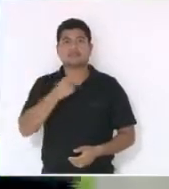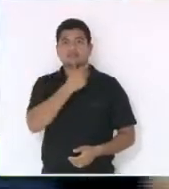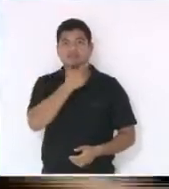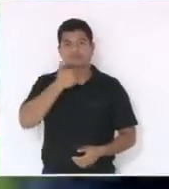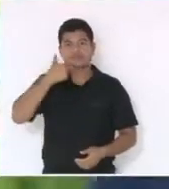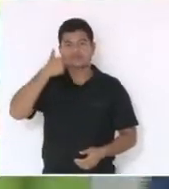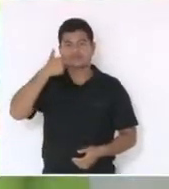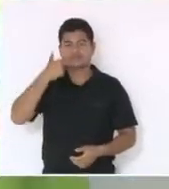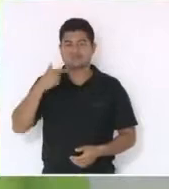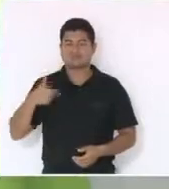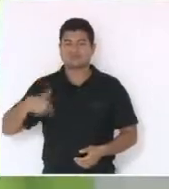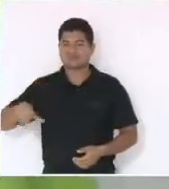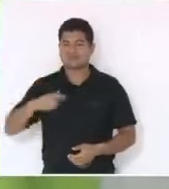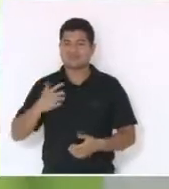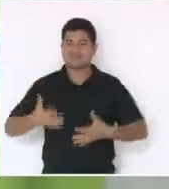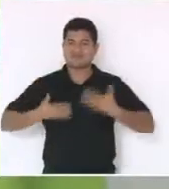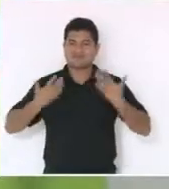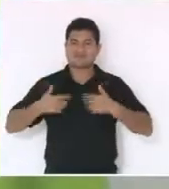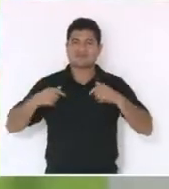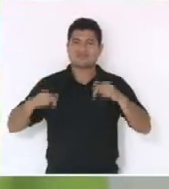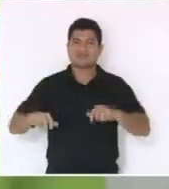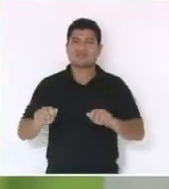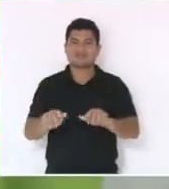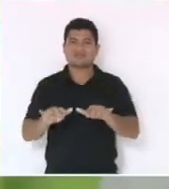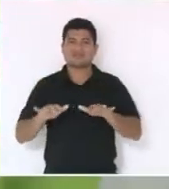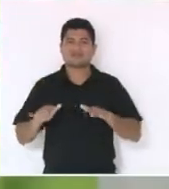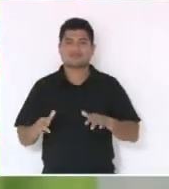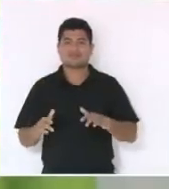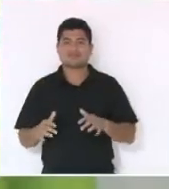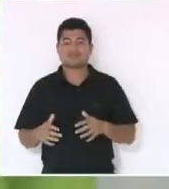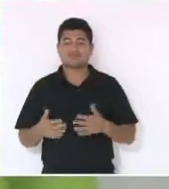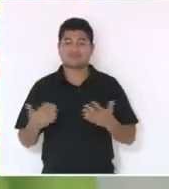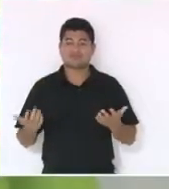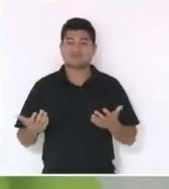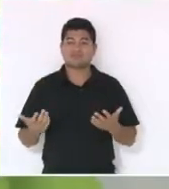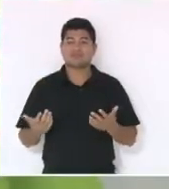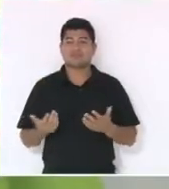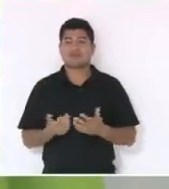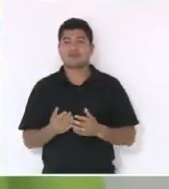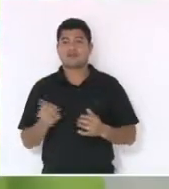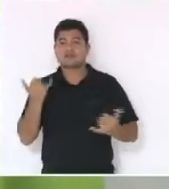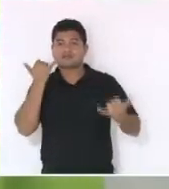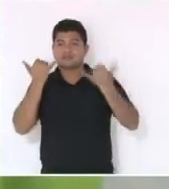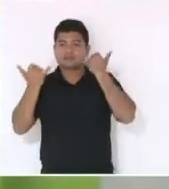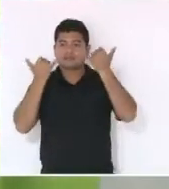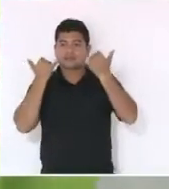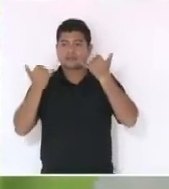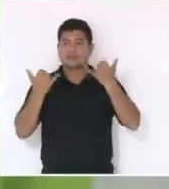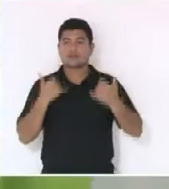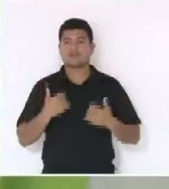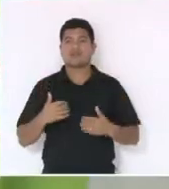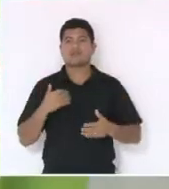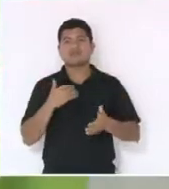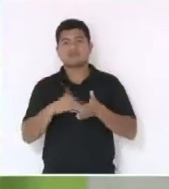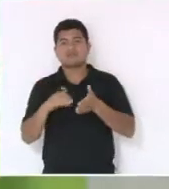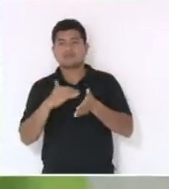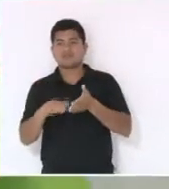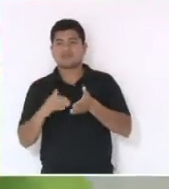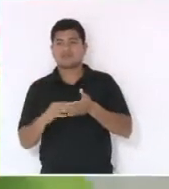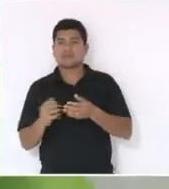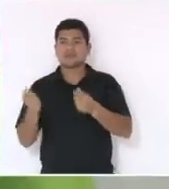E dentro, então, dessas informações aí repassado pelo secretário,